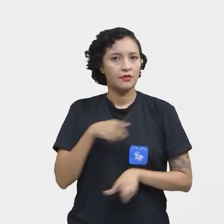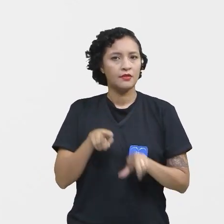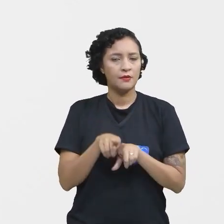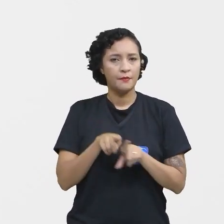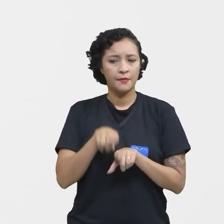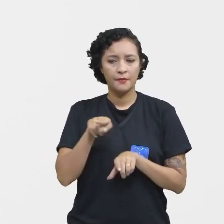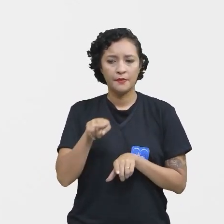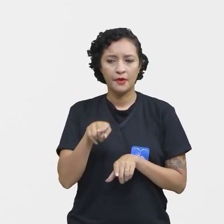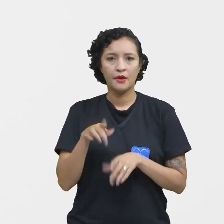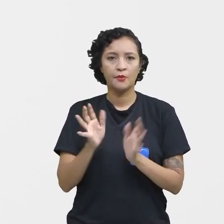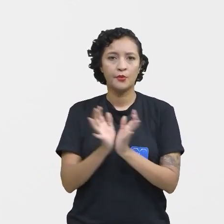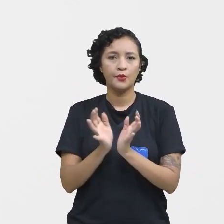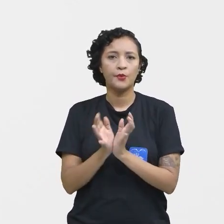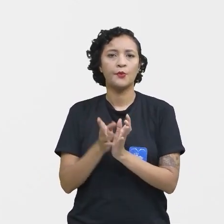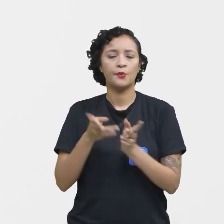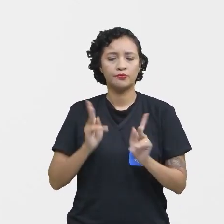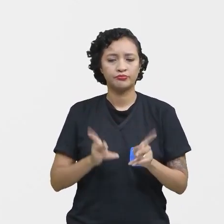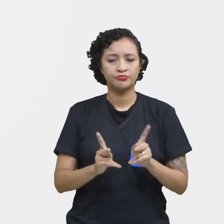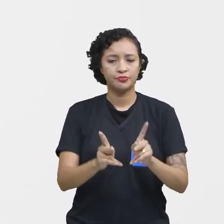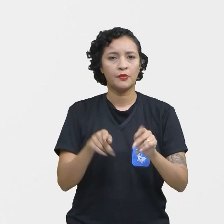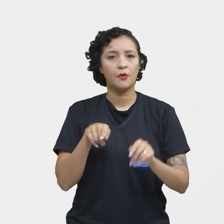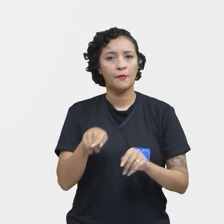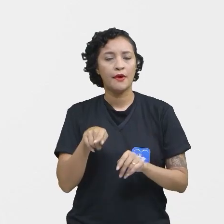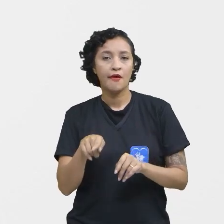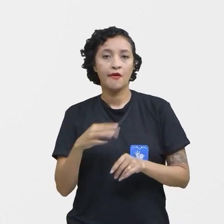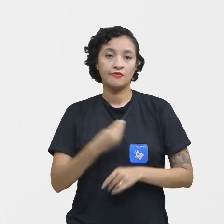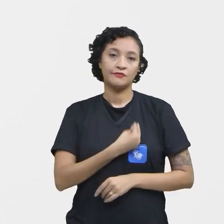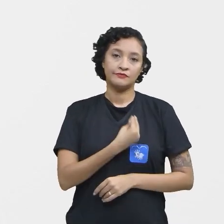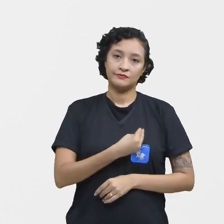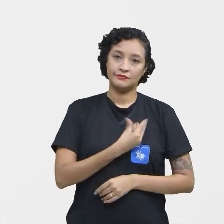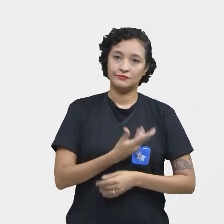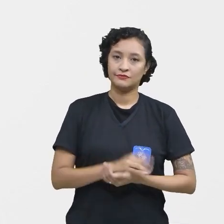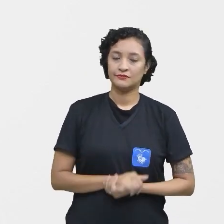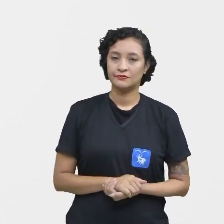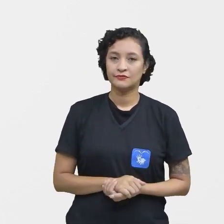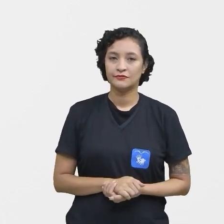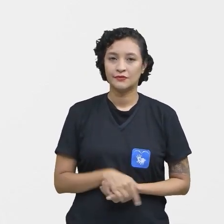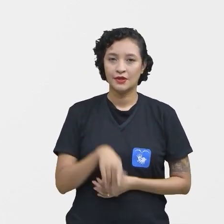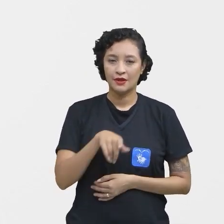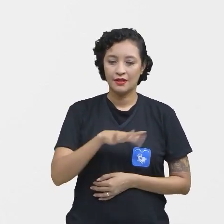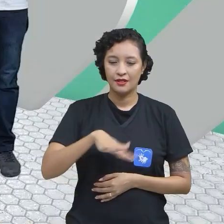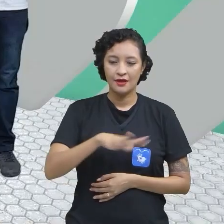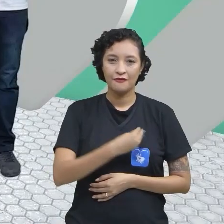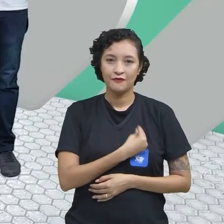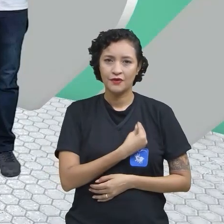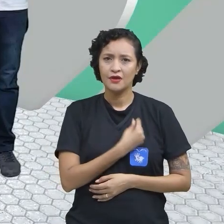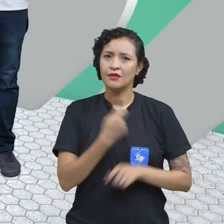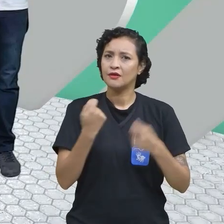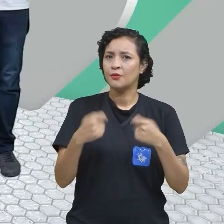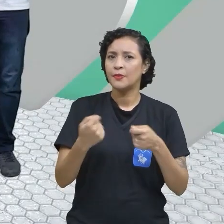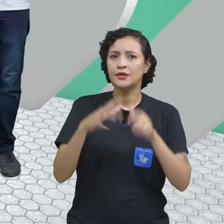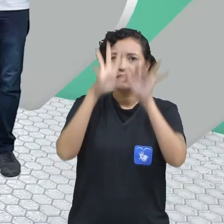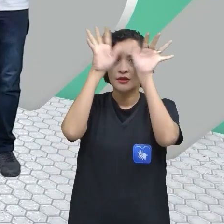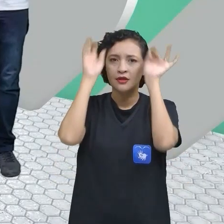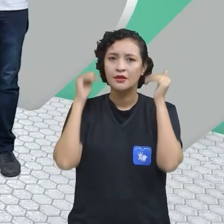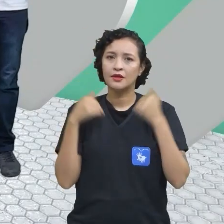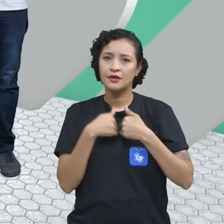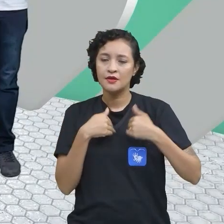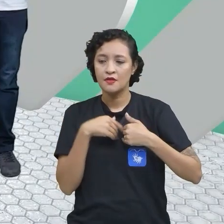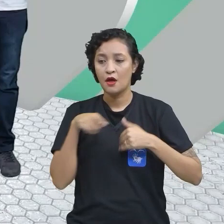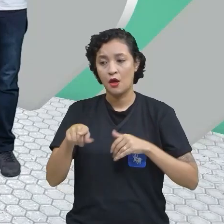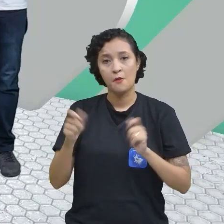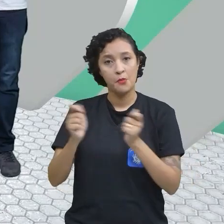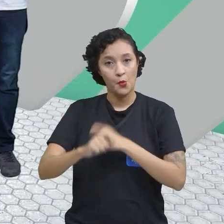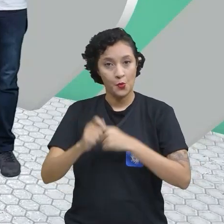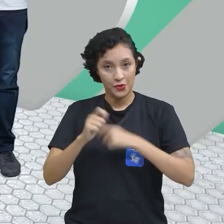para que possam realizar sua função no ecossistema. Então, os animais, eles precisam servir, eles podem ser comida ou também